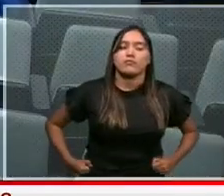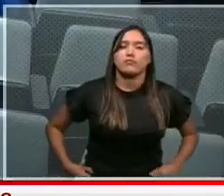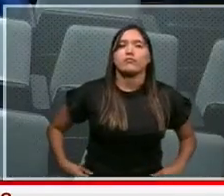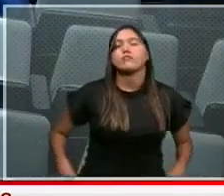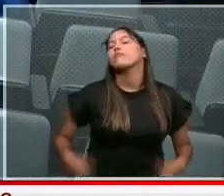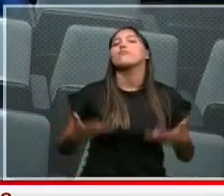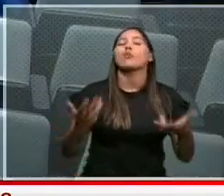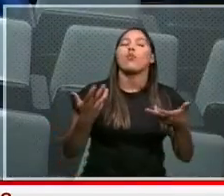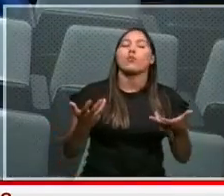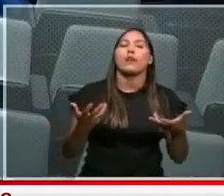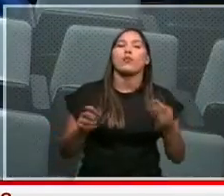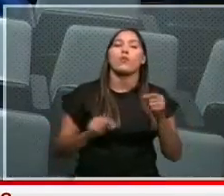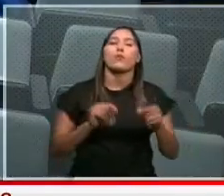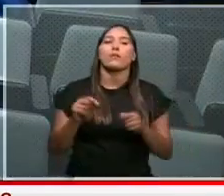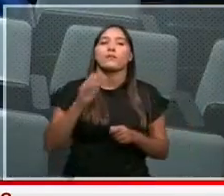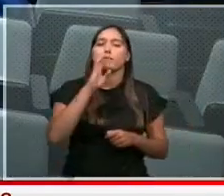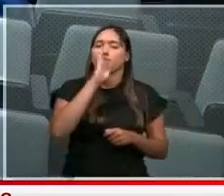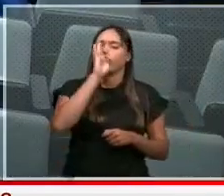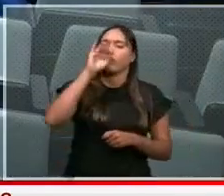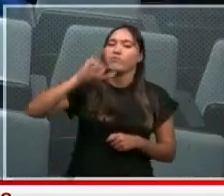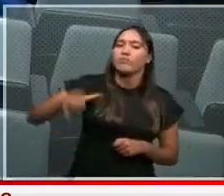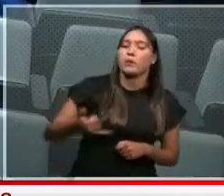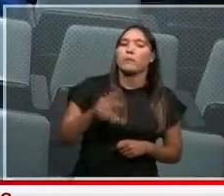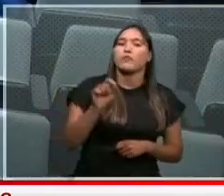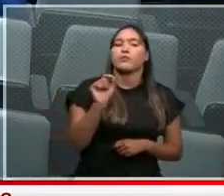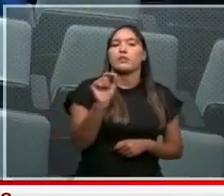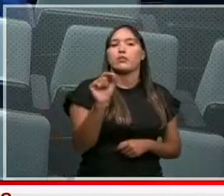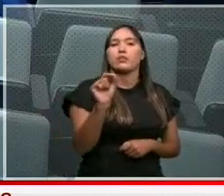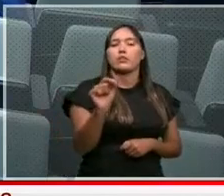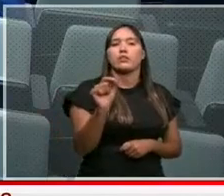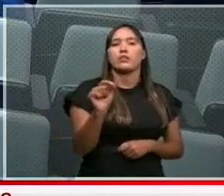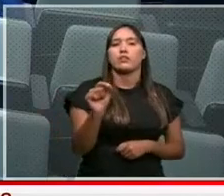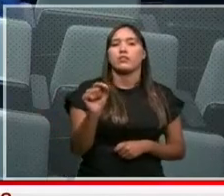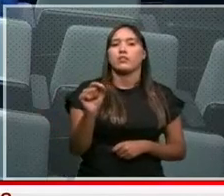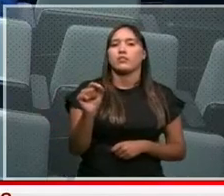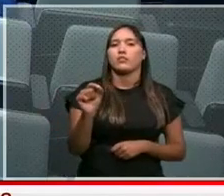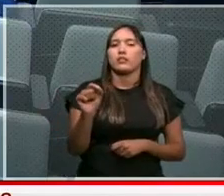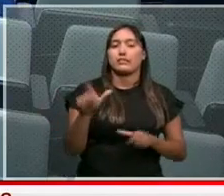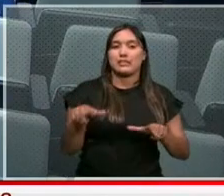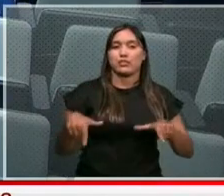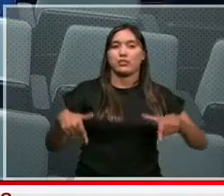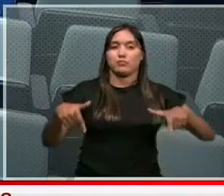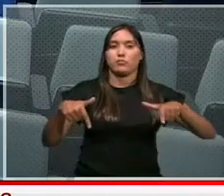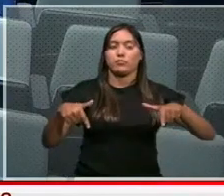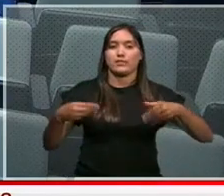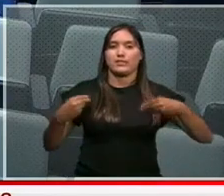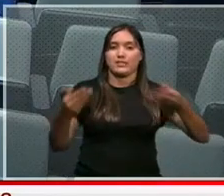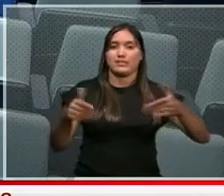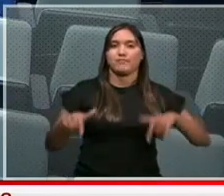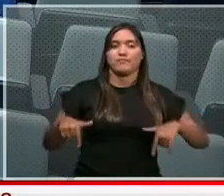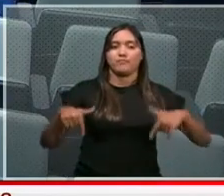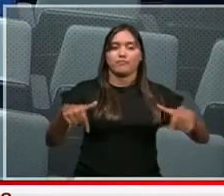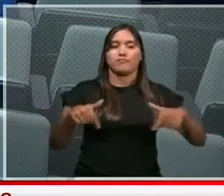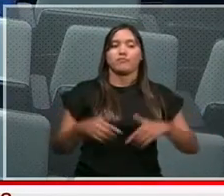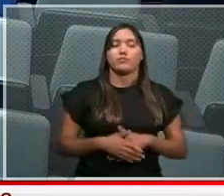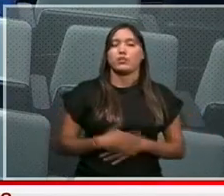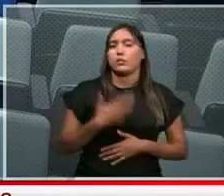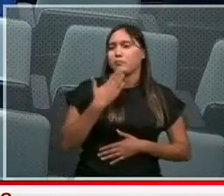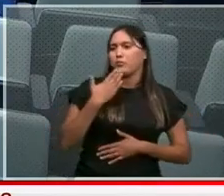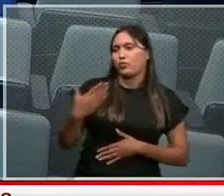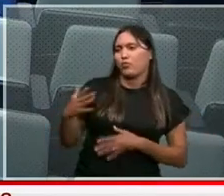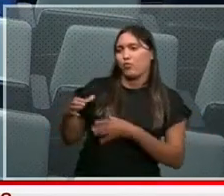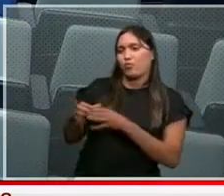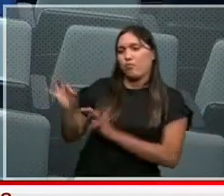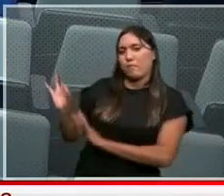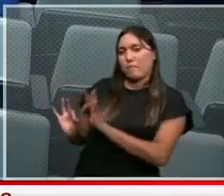eu queria aproveitar e passar aqui um diploma que Eu pedi para minha equipe